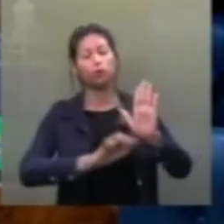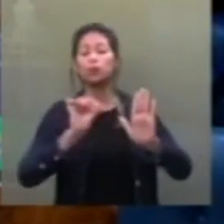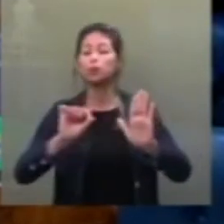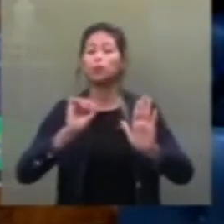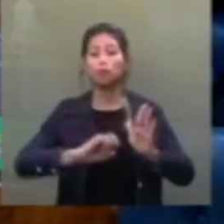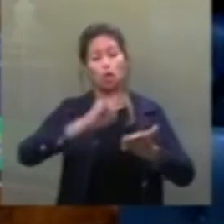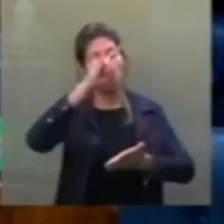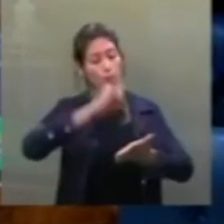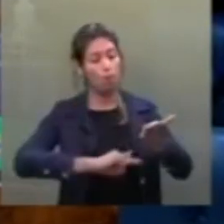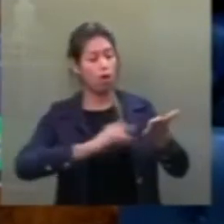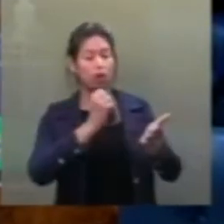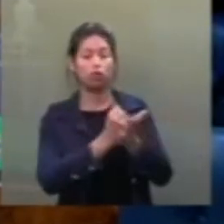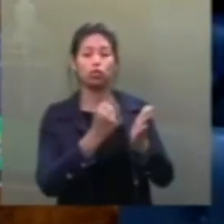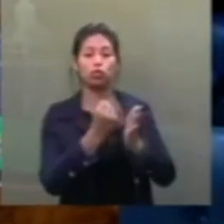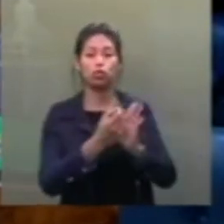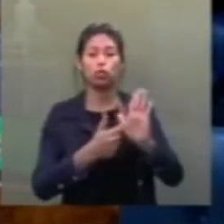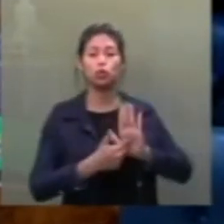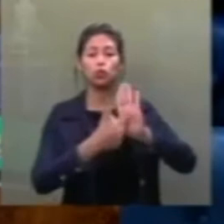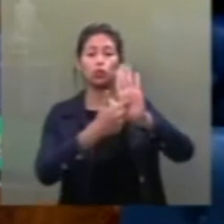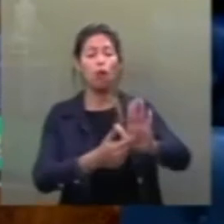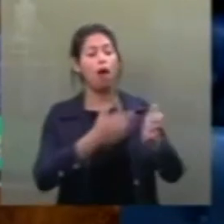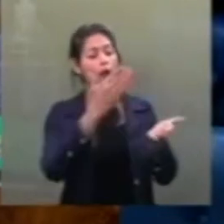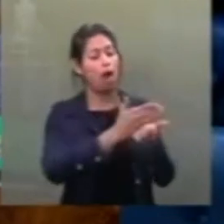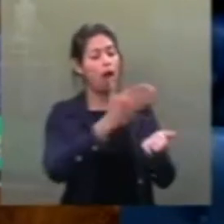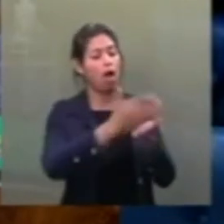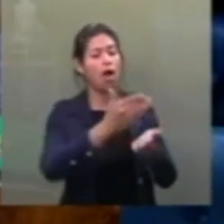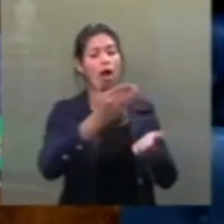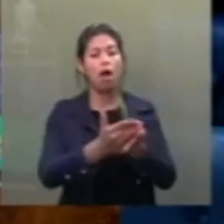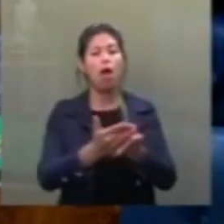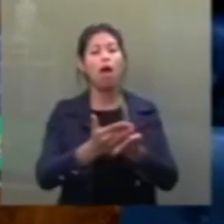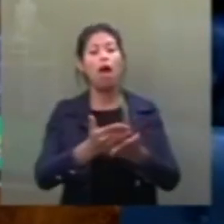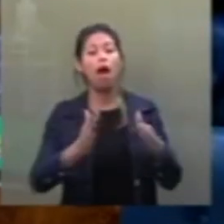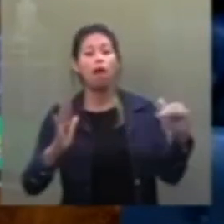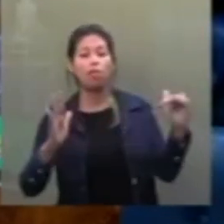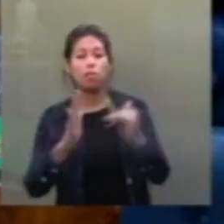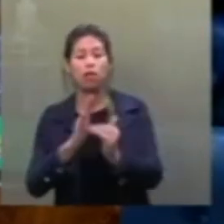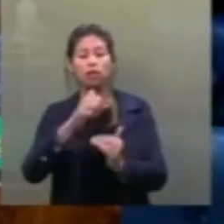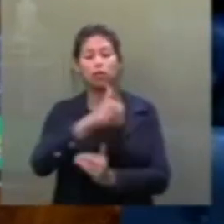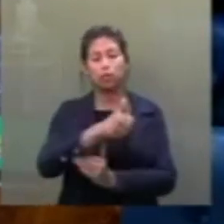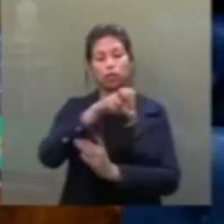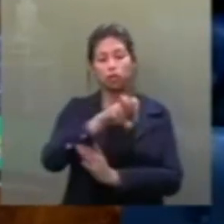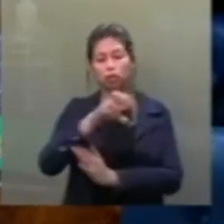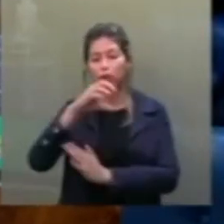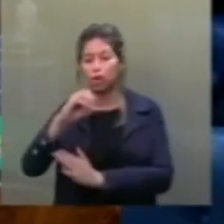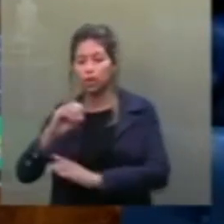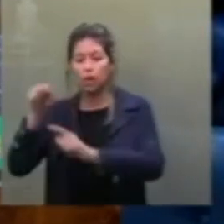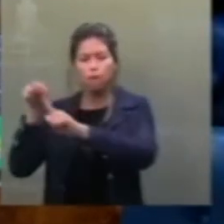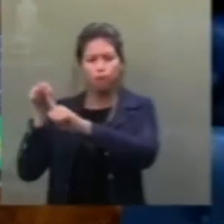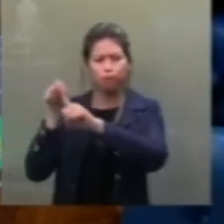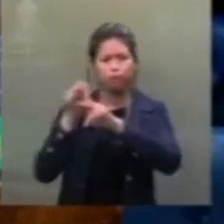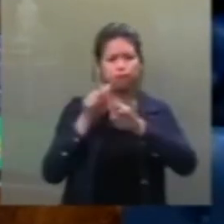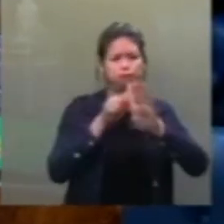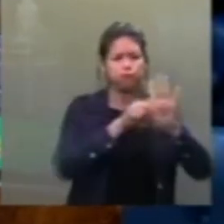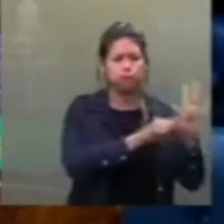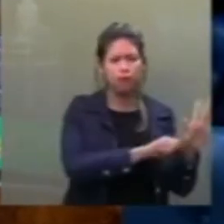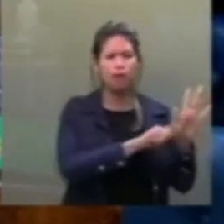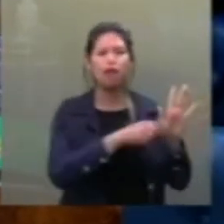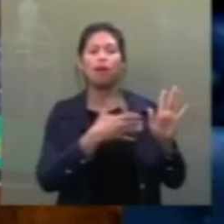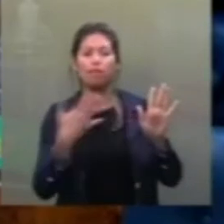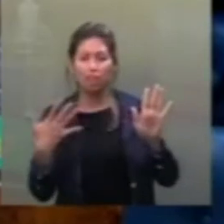apresenta a possibilidade de parcelamento em até 150 meses aos nossos estudantes que foram e